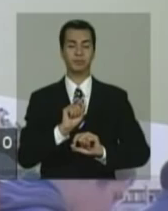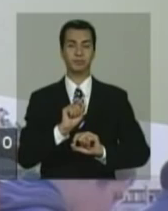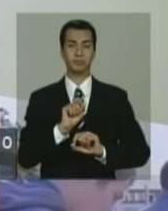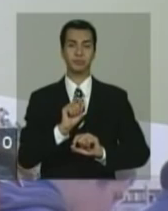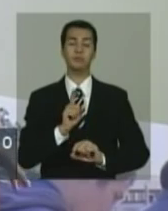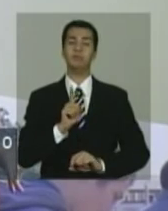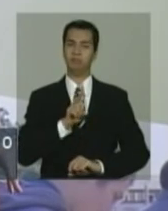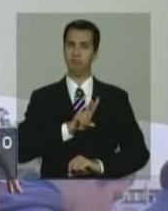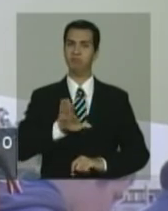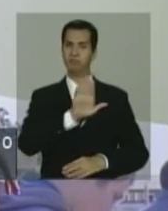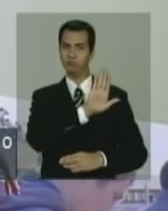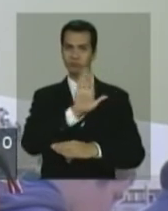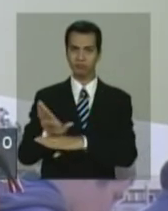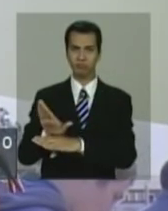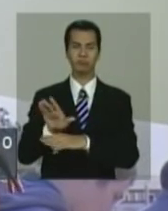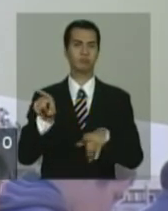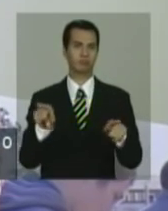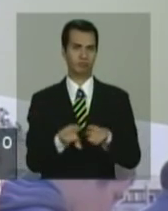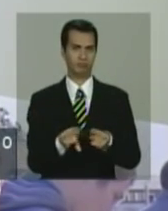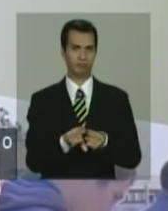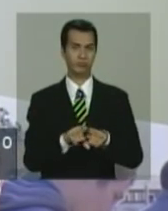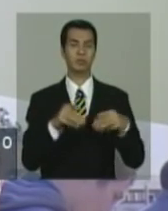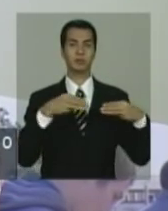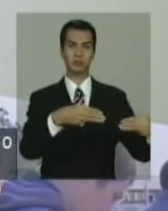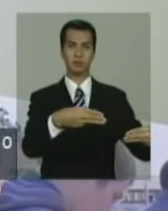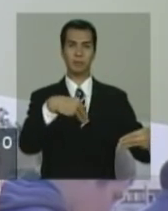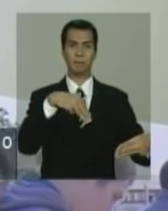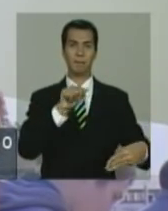o MAPA, Ministério da Agricultura,